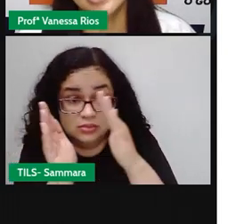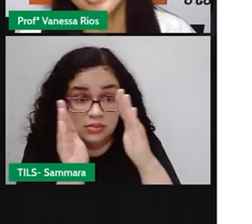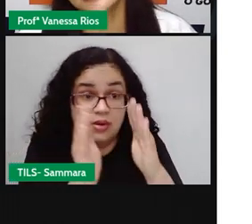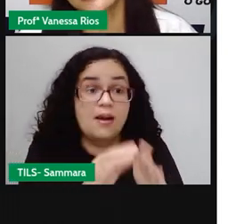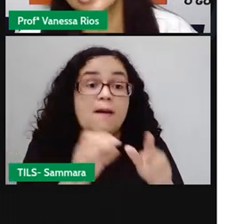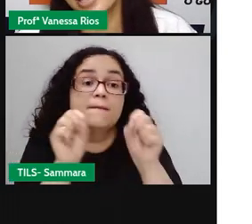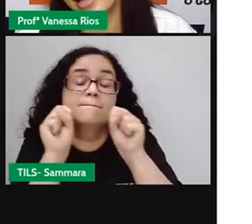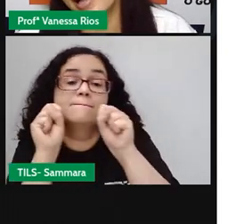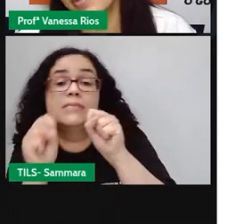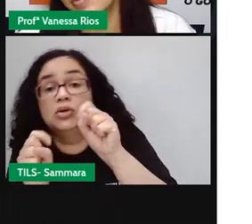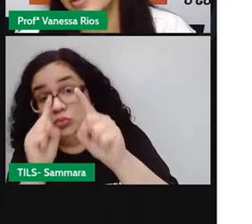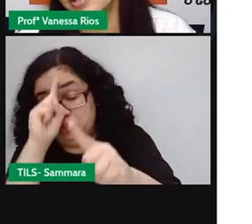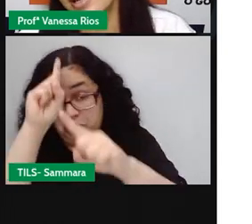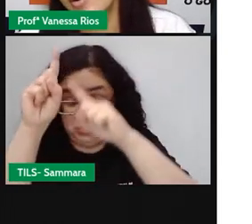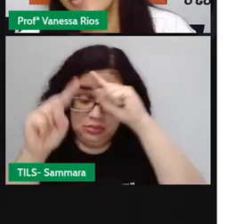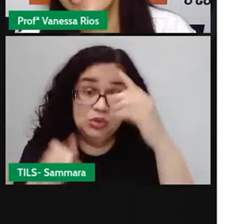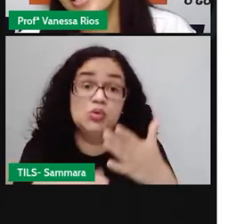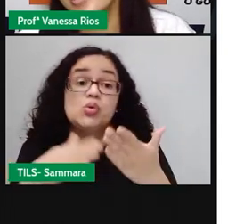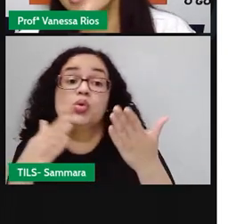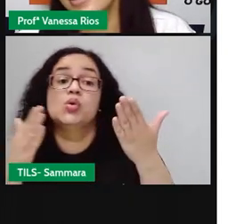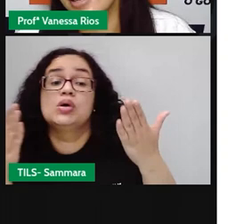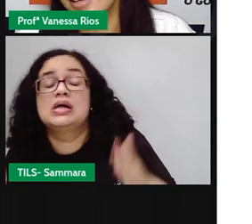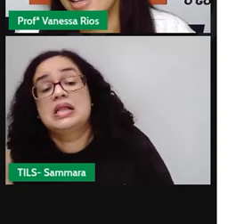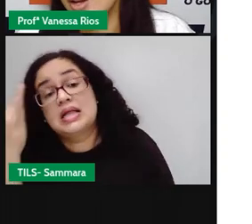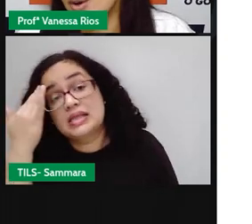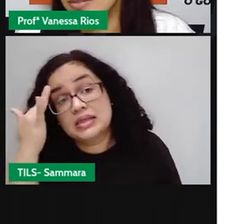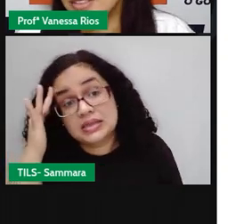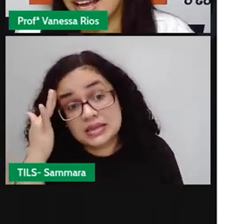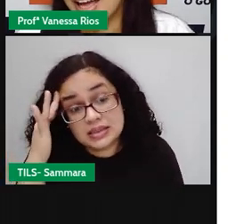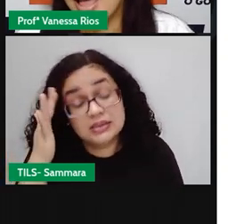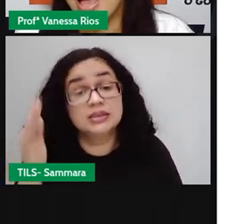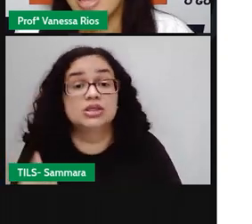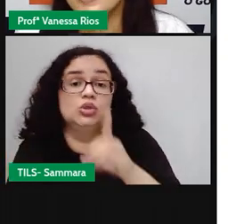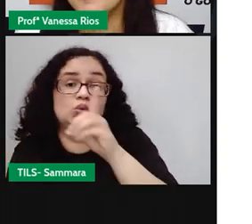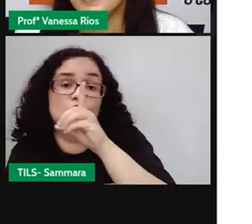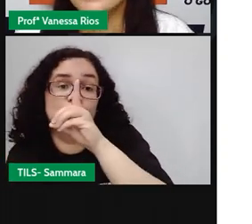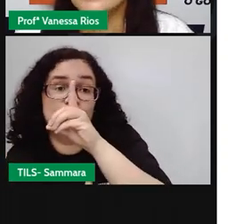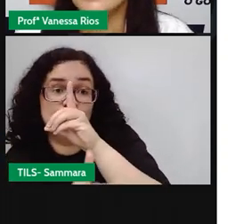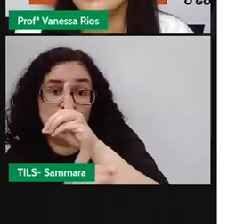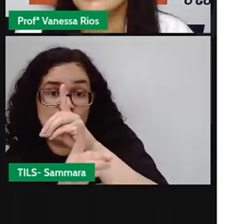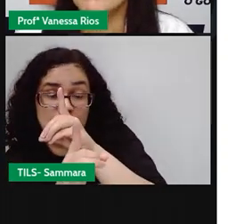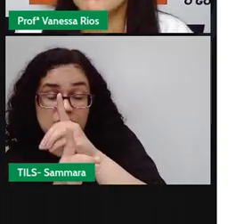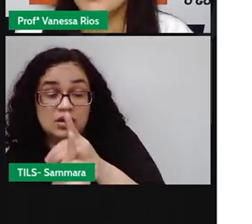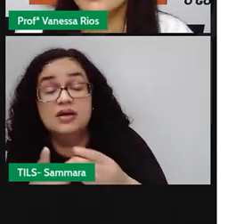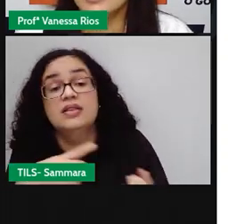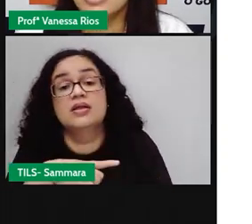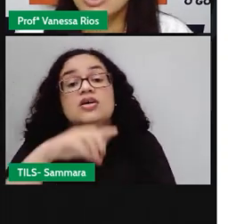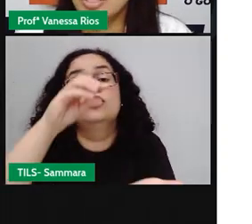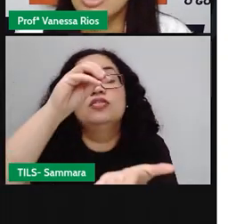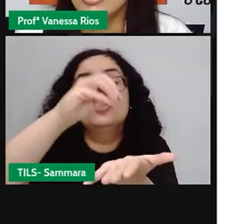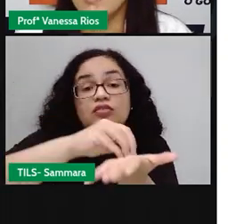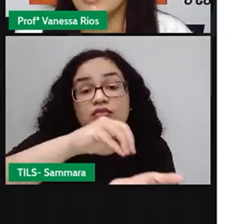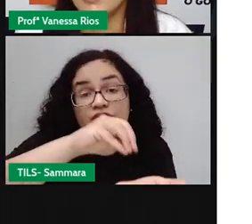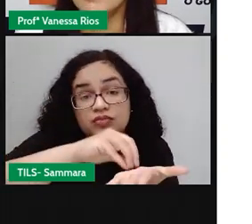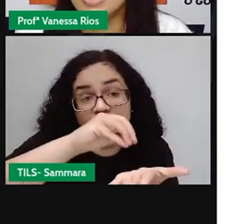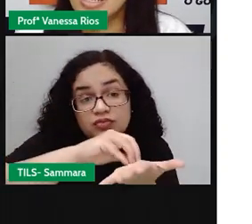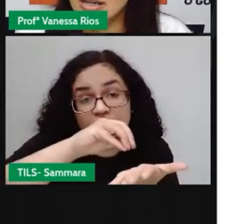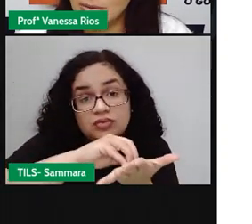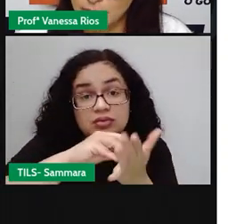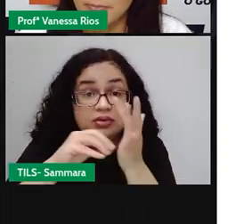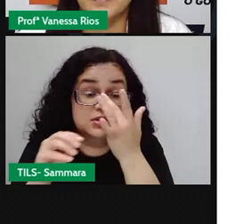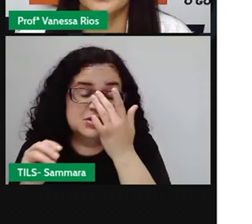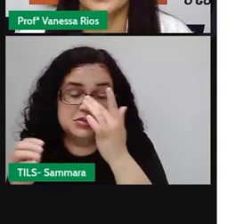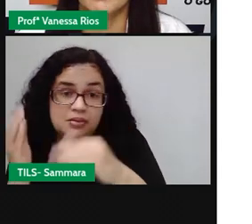para poder adivinhar, para poder compreender e encontrar as peças que estão faltando, que estão aí